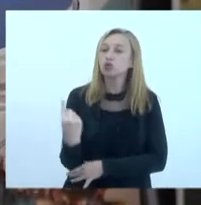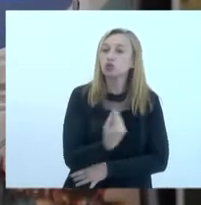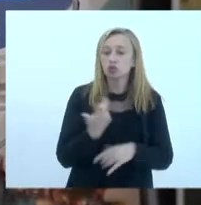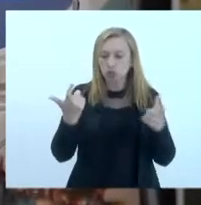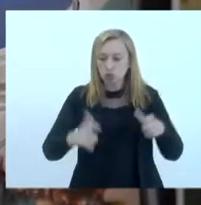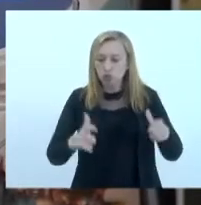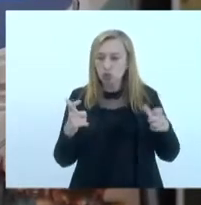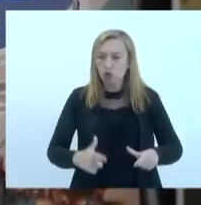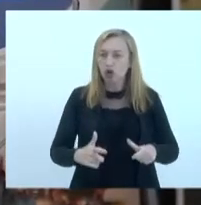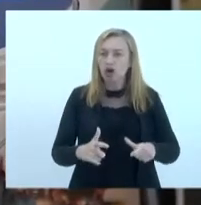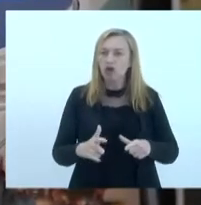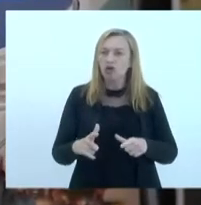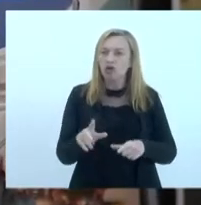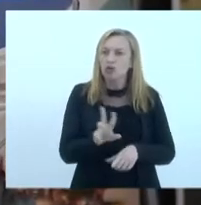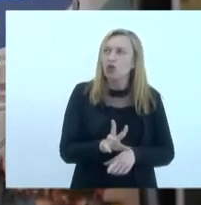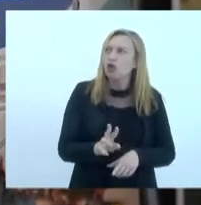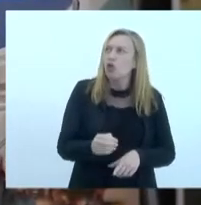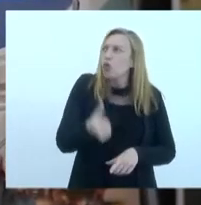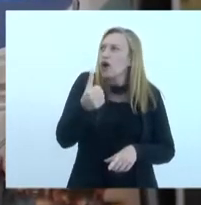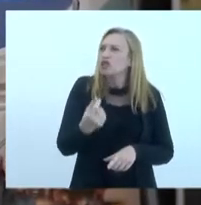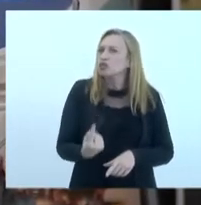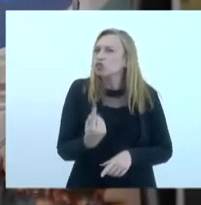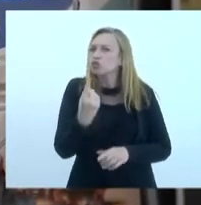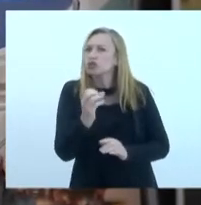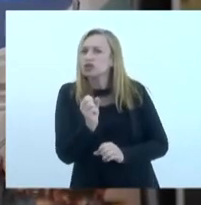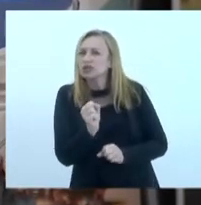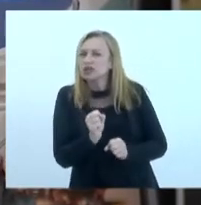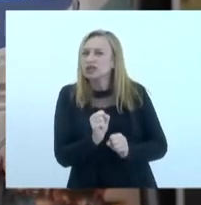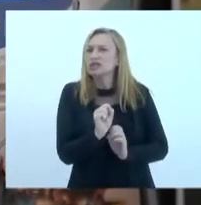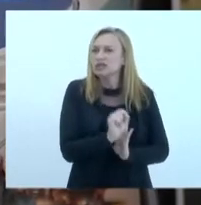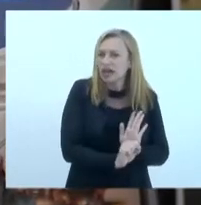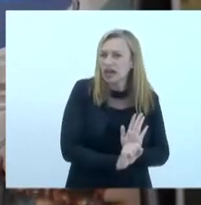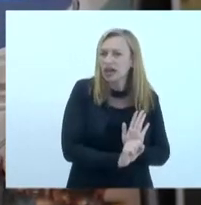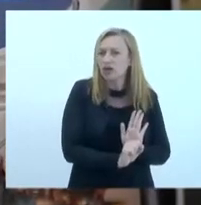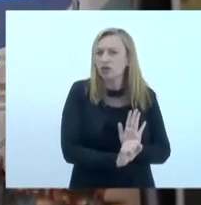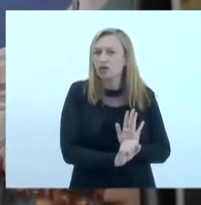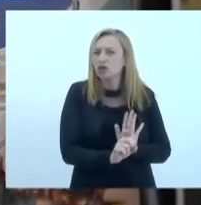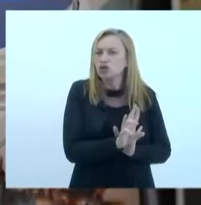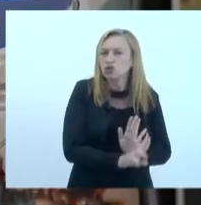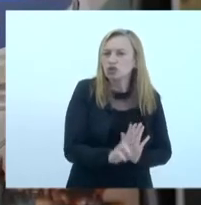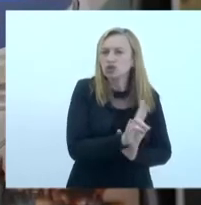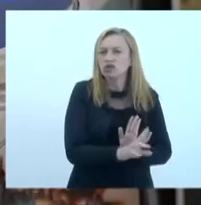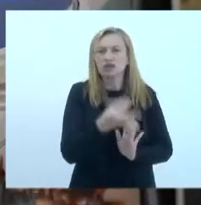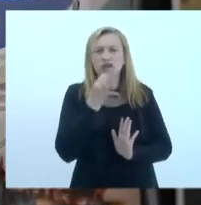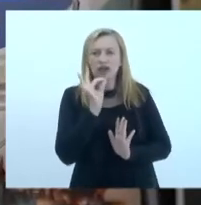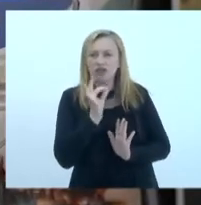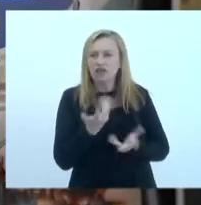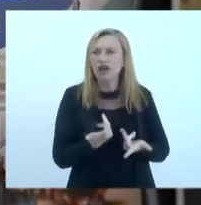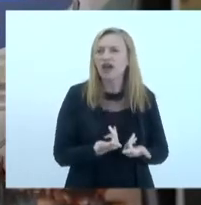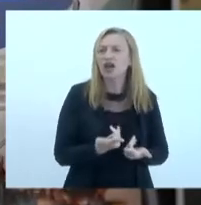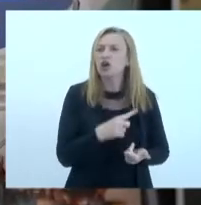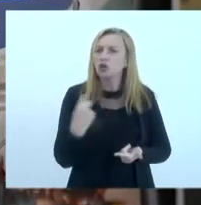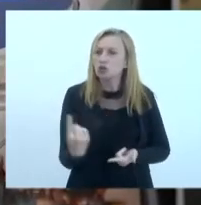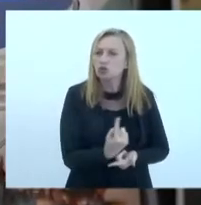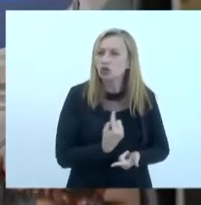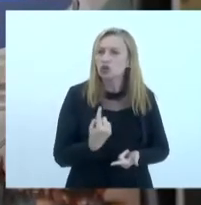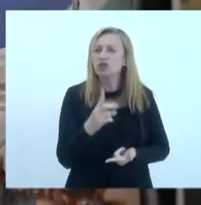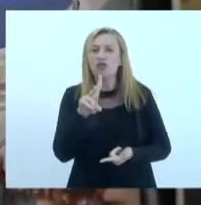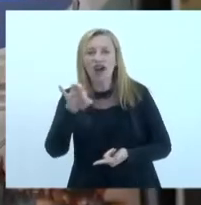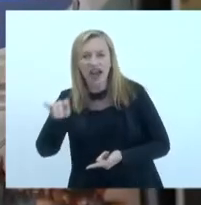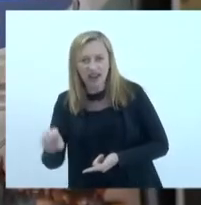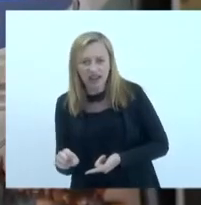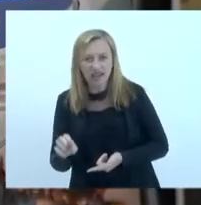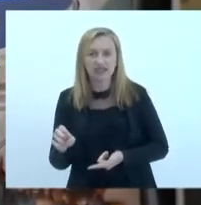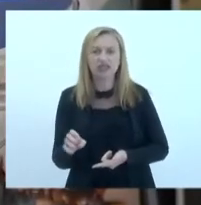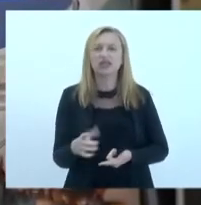foi objeto durante quase um século de exploração de monocultura cafeira. Os nossos morros, os nossos vales